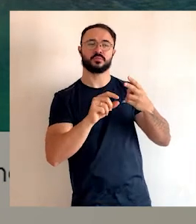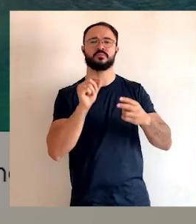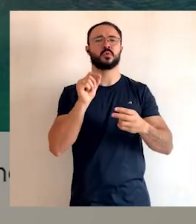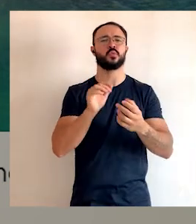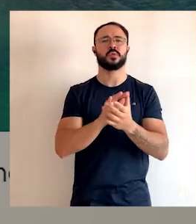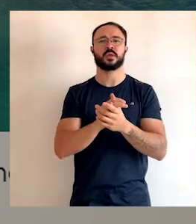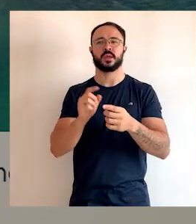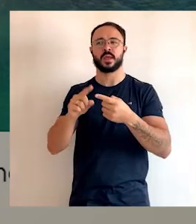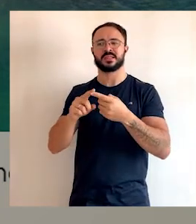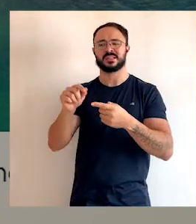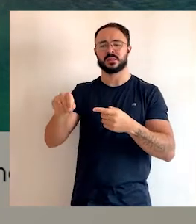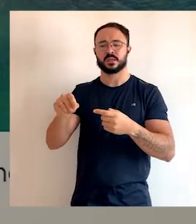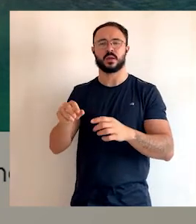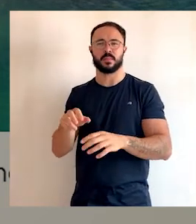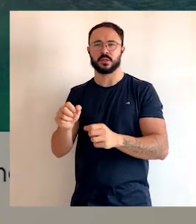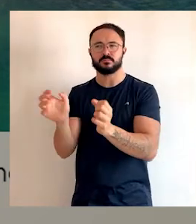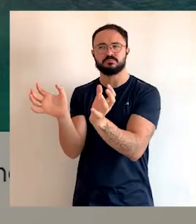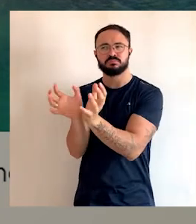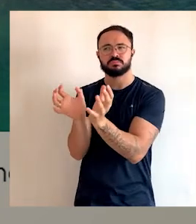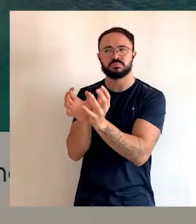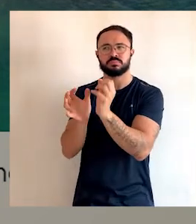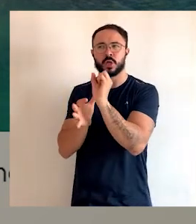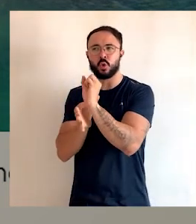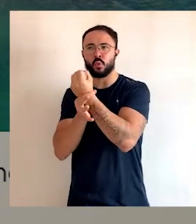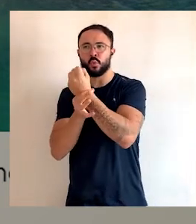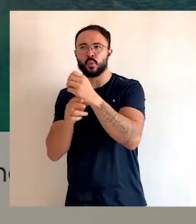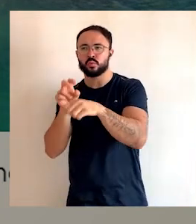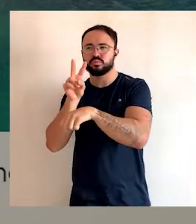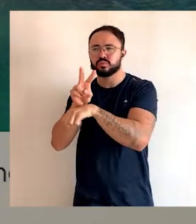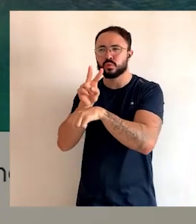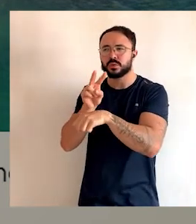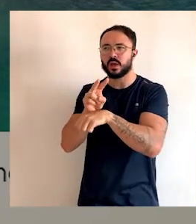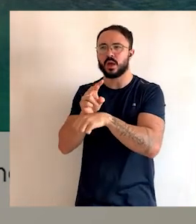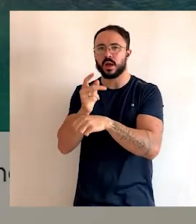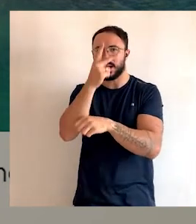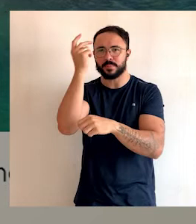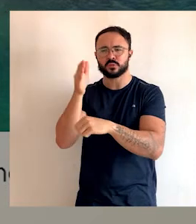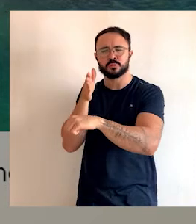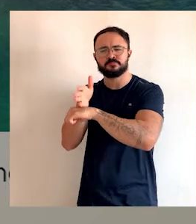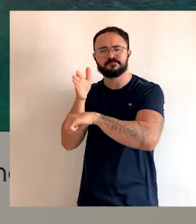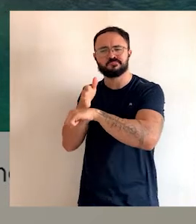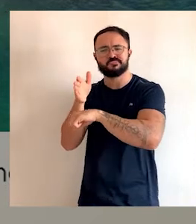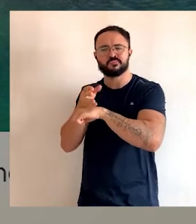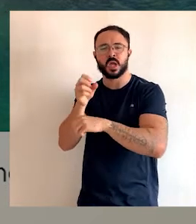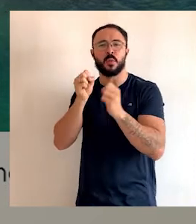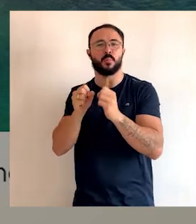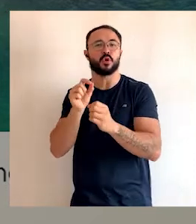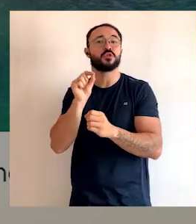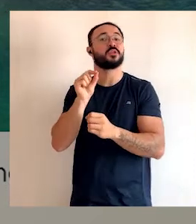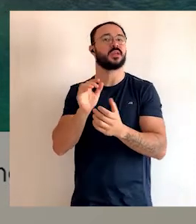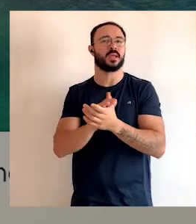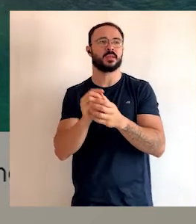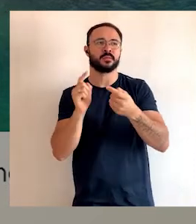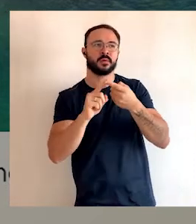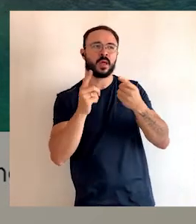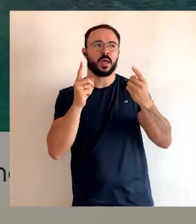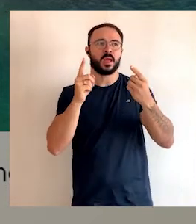mais restritivas. Então quem pode fazer a visitação são pesquisadores, turismo